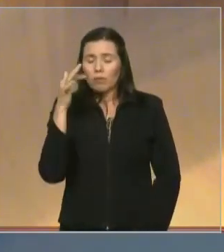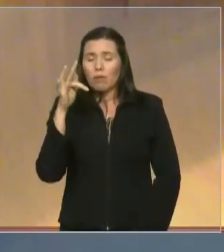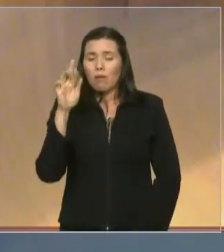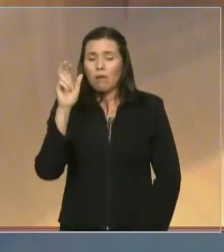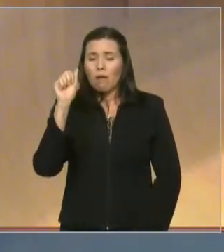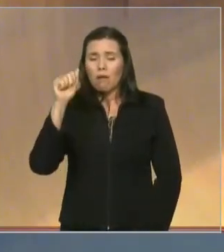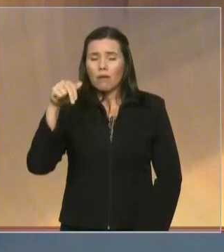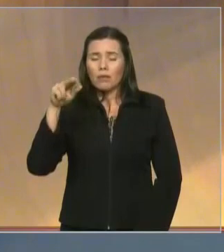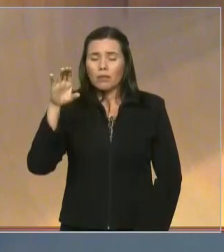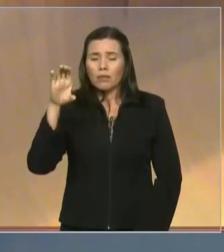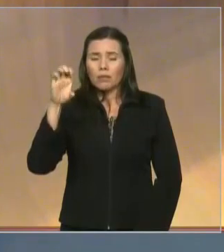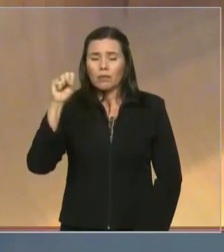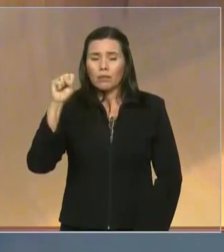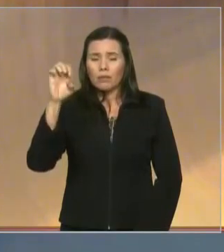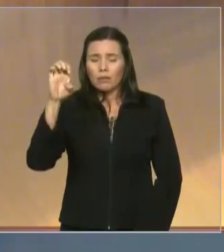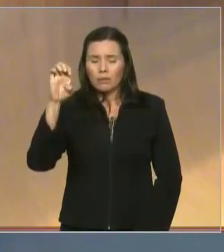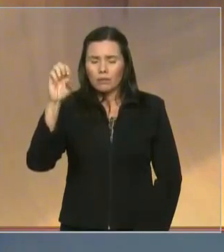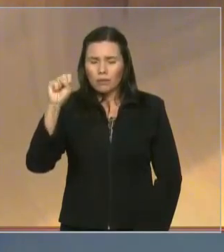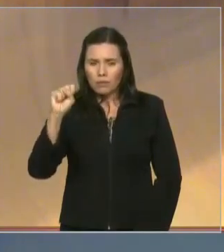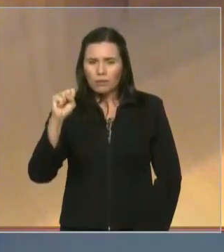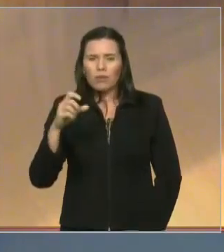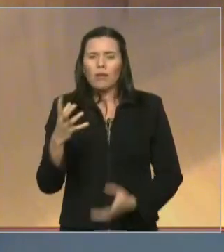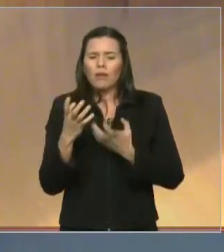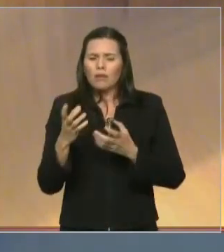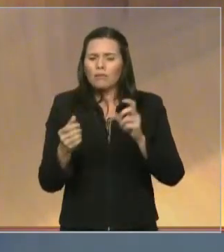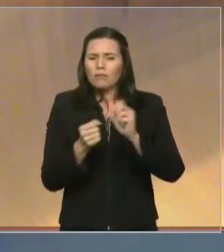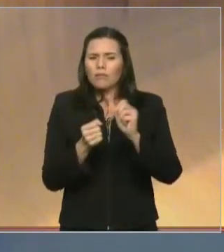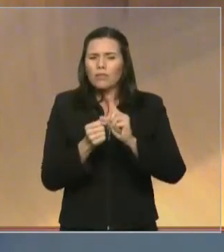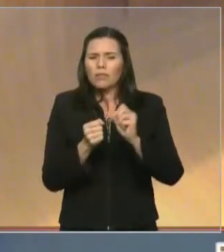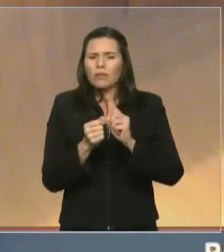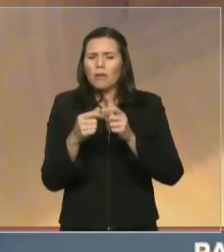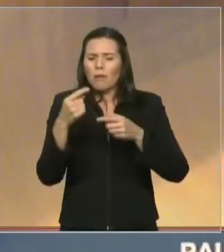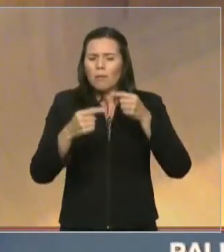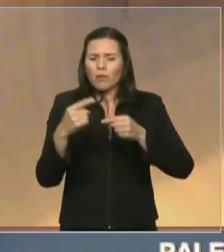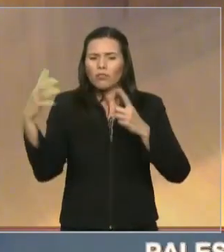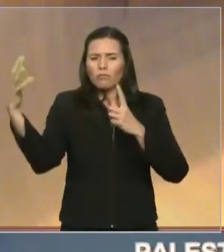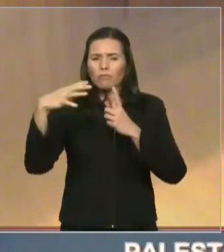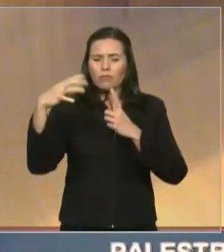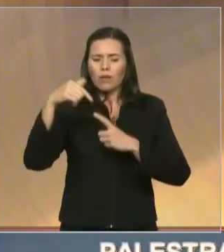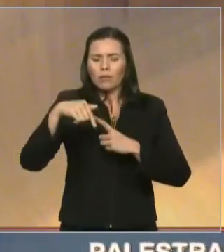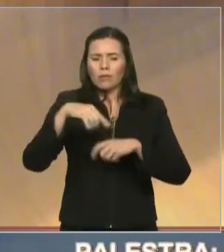estavam querendo fazer uma política honesta no Maranhão.